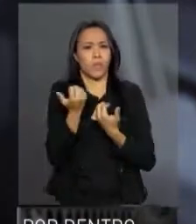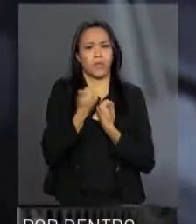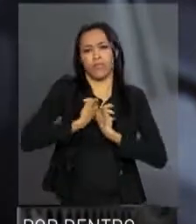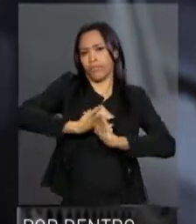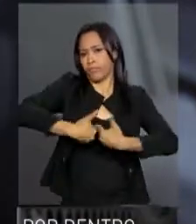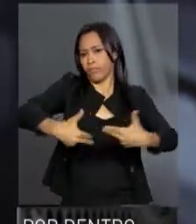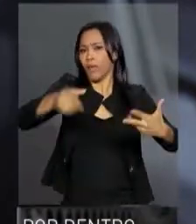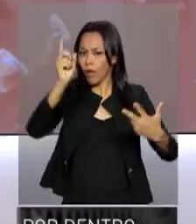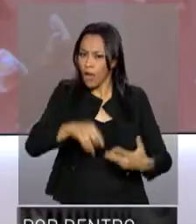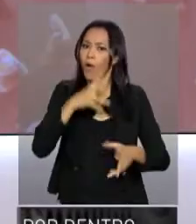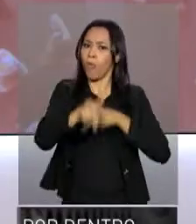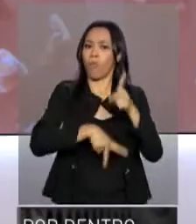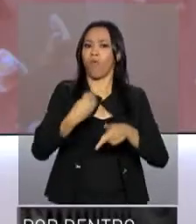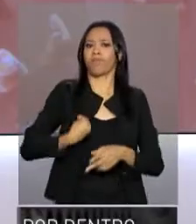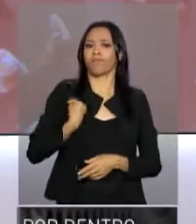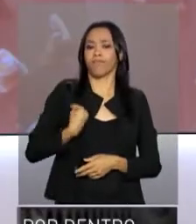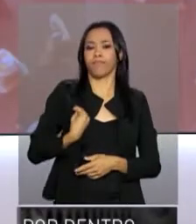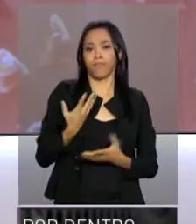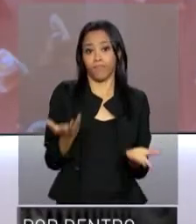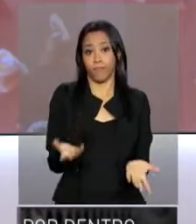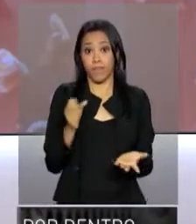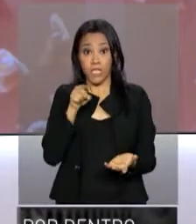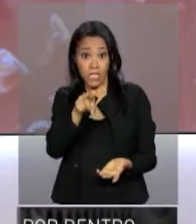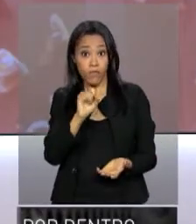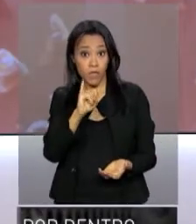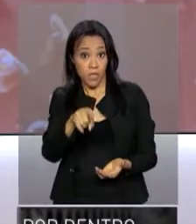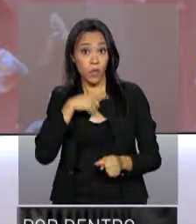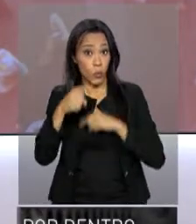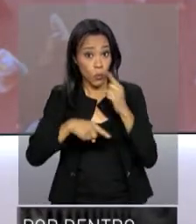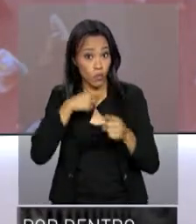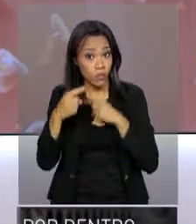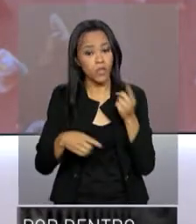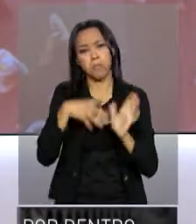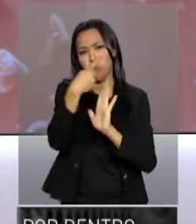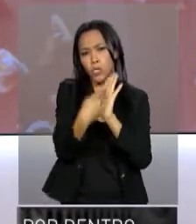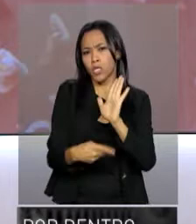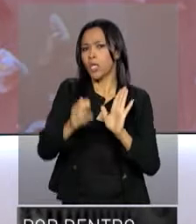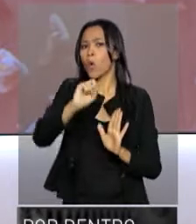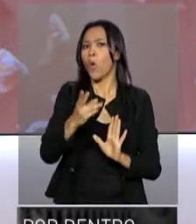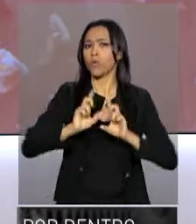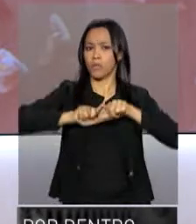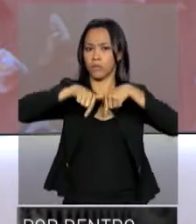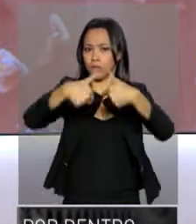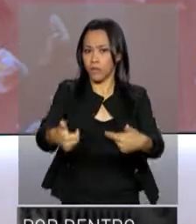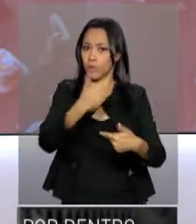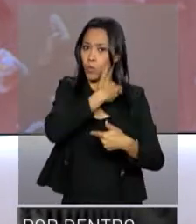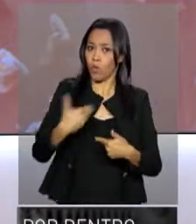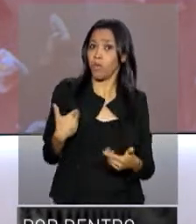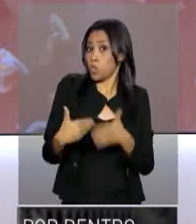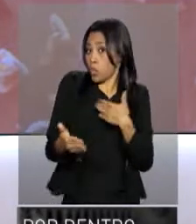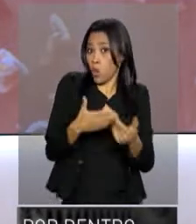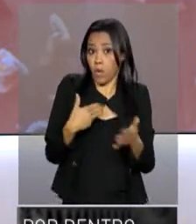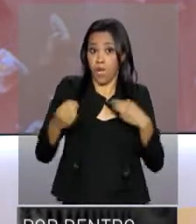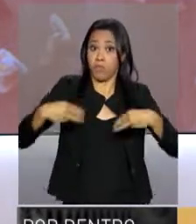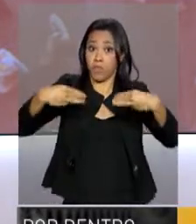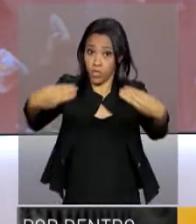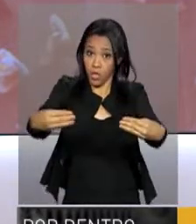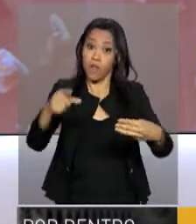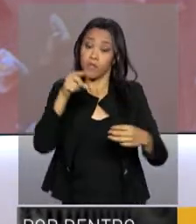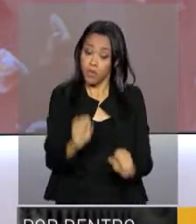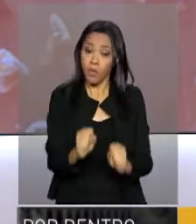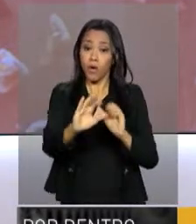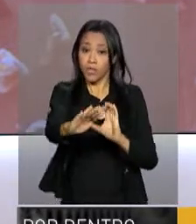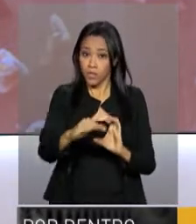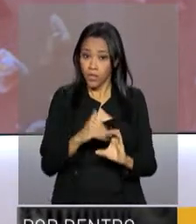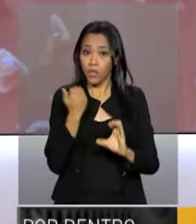é onde o povo está. Olha, e se você tem dúvidas sobre algum projeto ou ação do governo, de qualquer ministério,